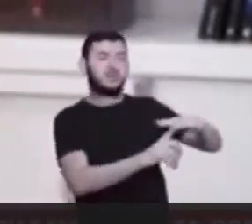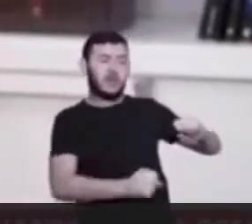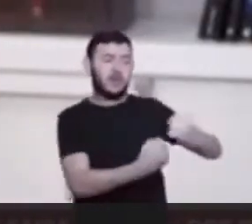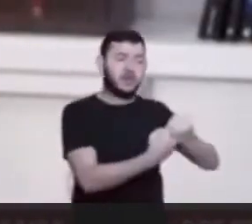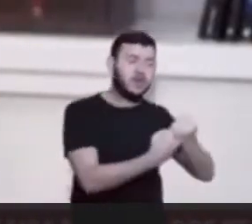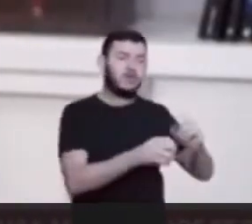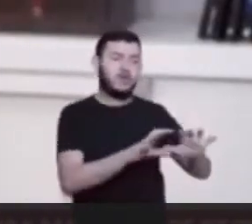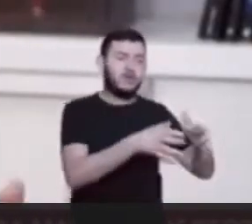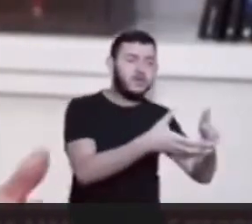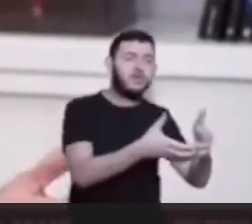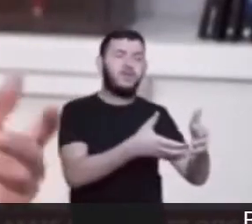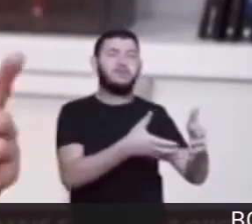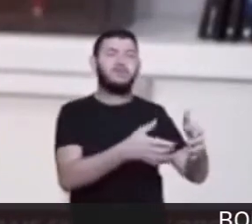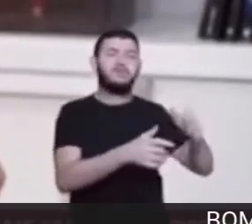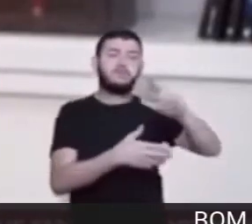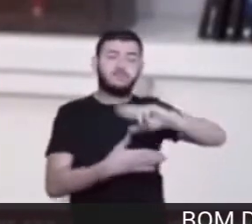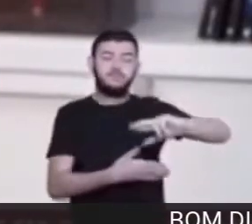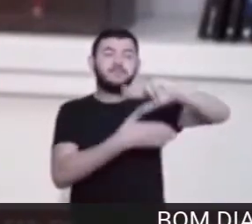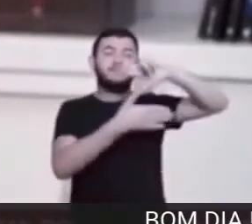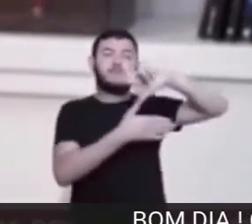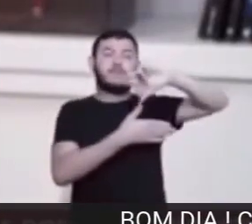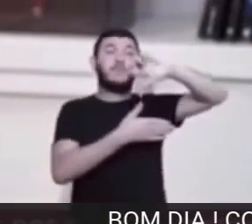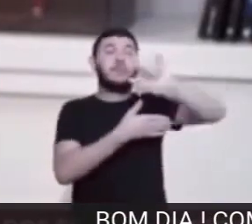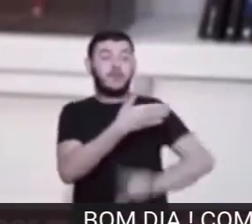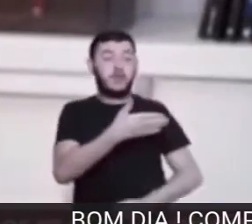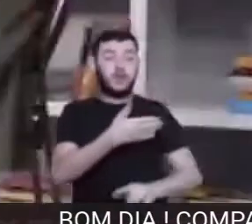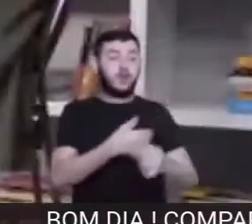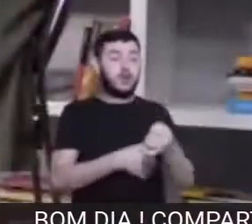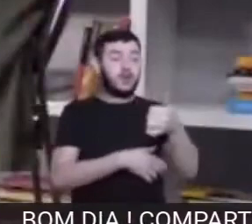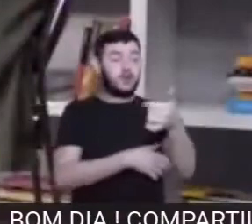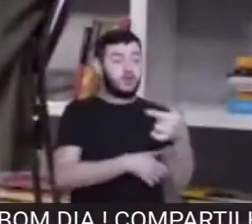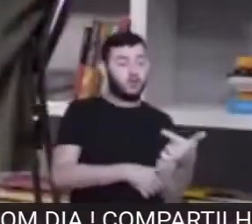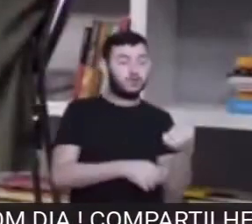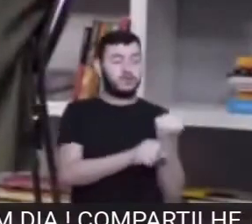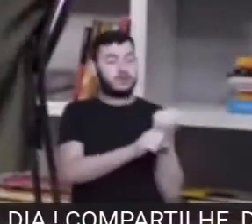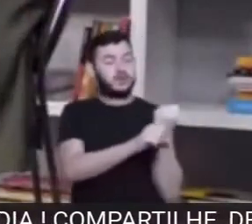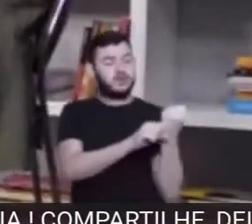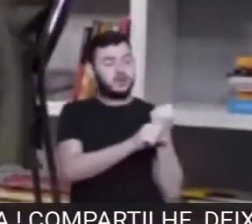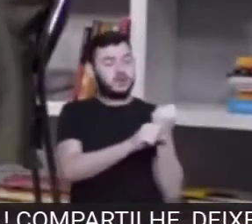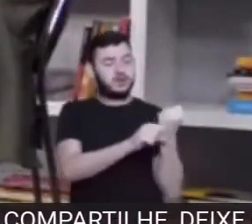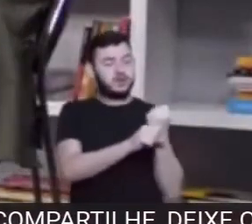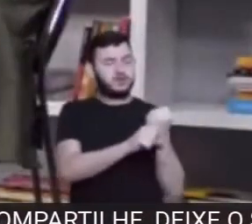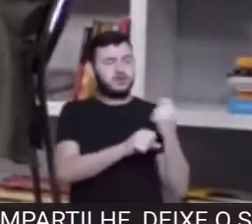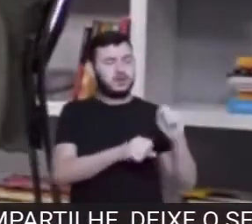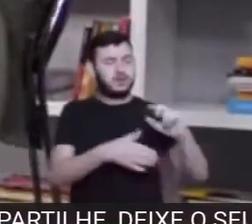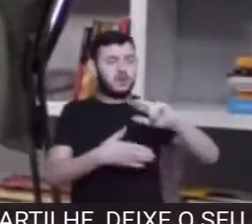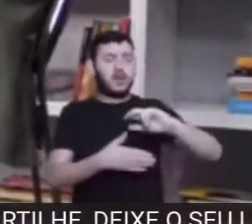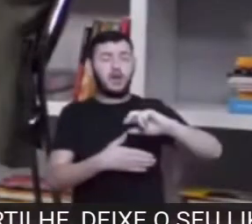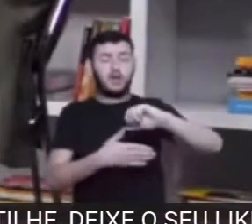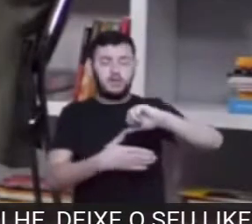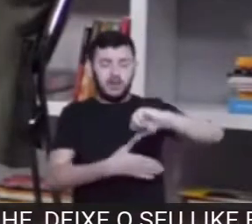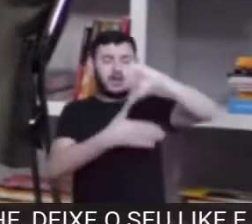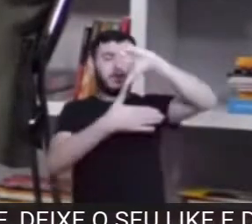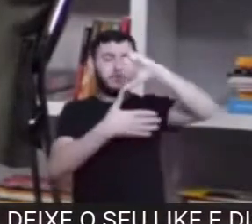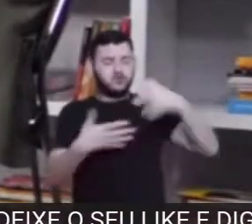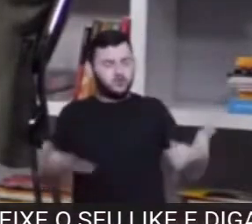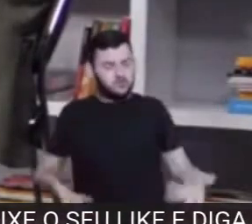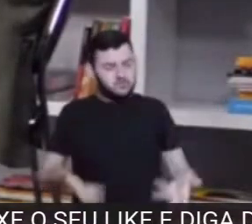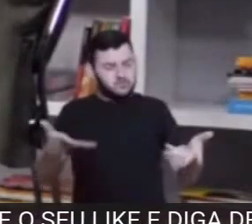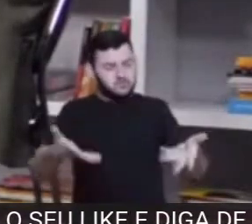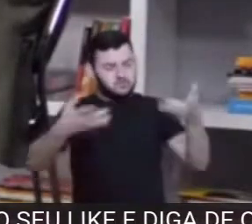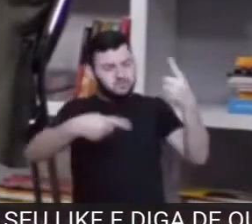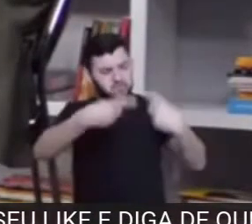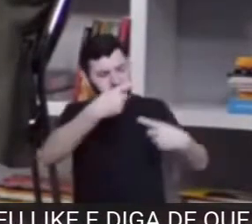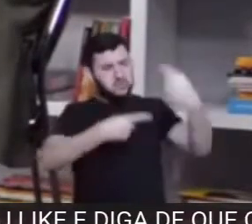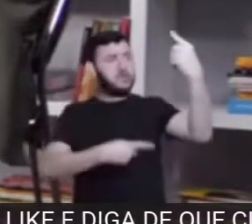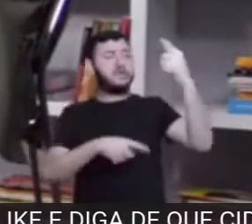12 anos de muita ascensão social na nossa querida América do Sul. Entretanto, nós perdemos o